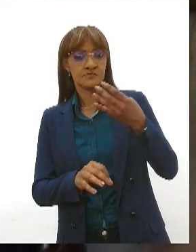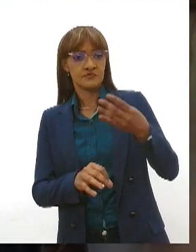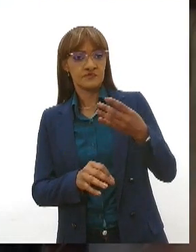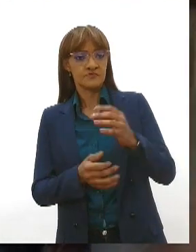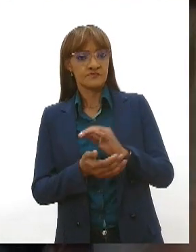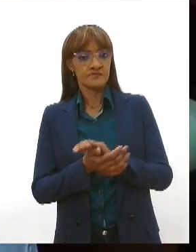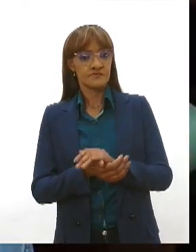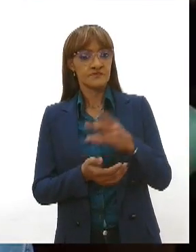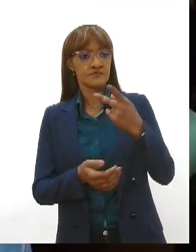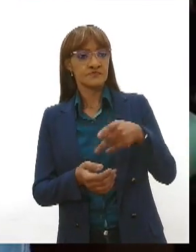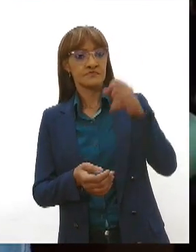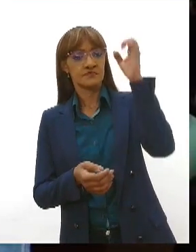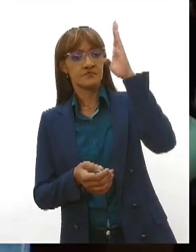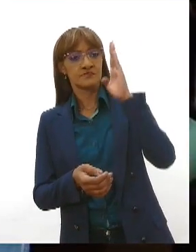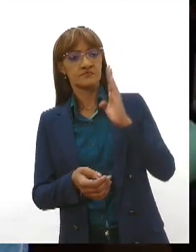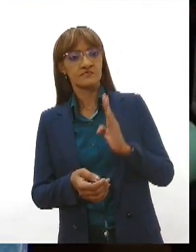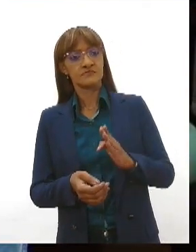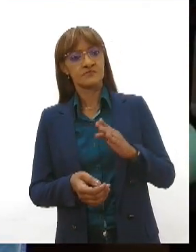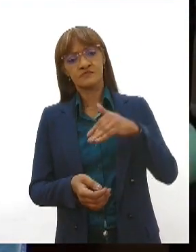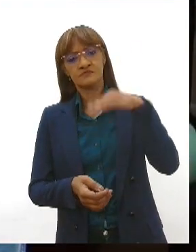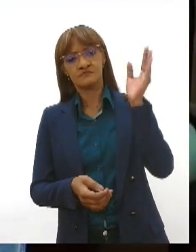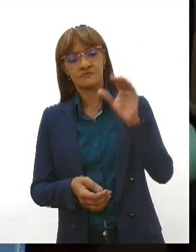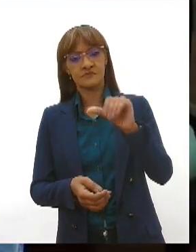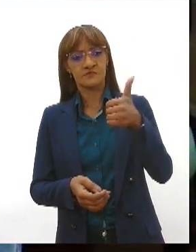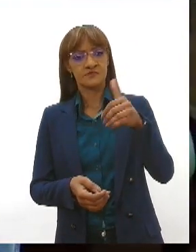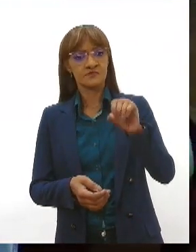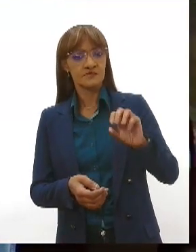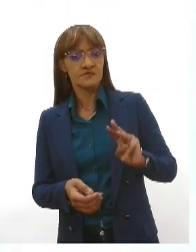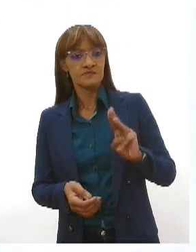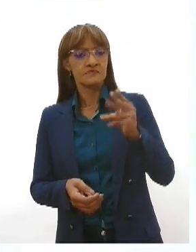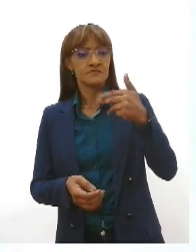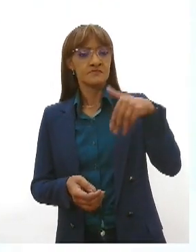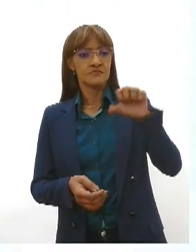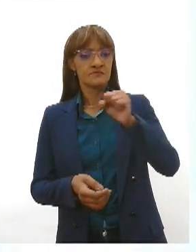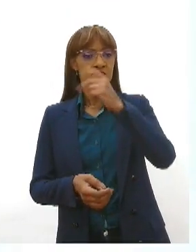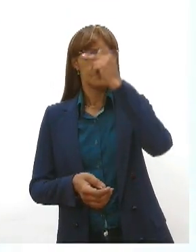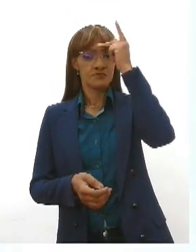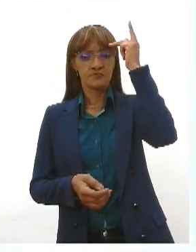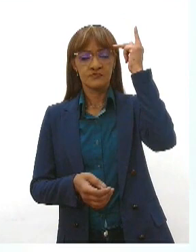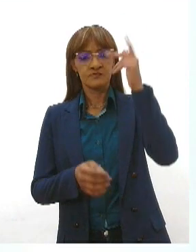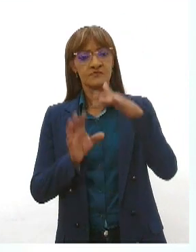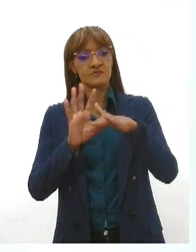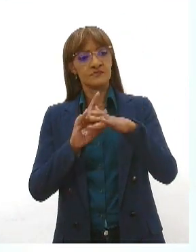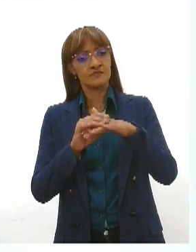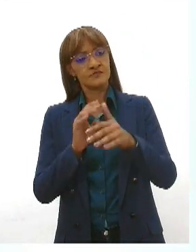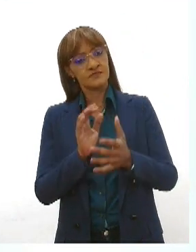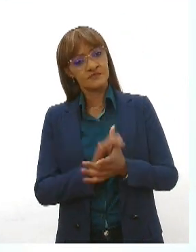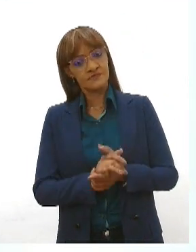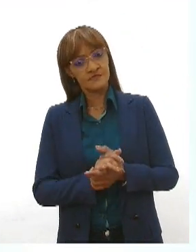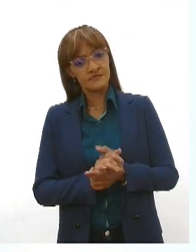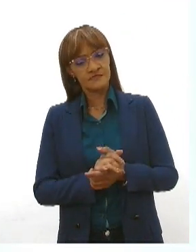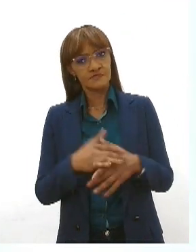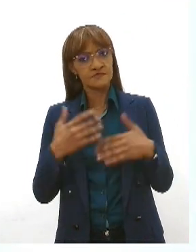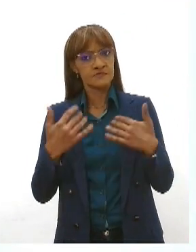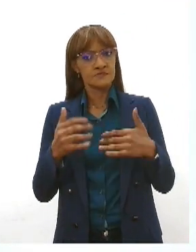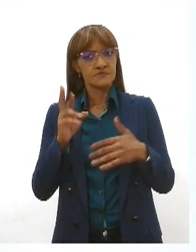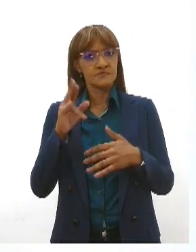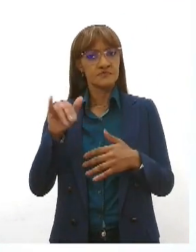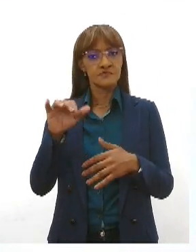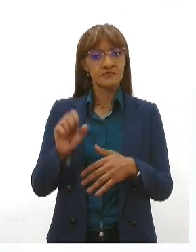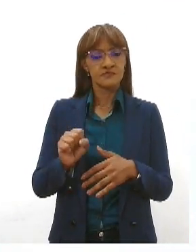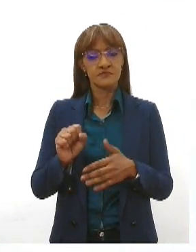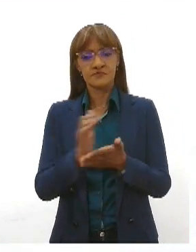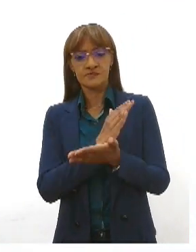estimativa é de que mais de 10 milhões de pessoas tenham a doença. O rim normalmente é muito esquecido. Quando eu pergunto às pessoas assim, você sabe